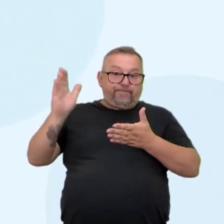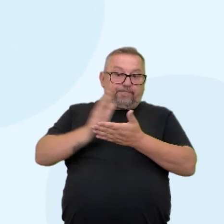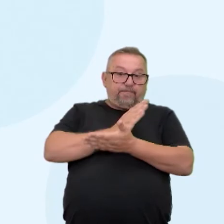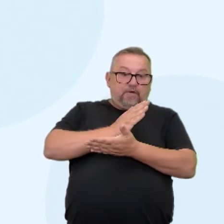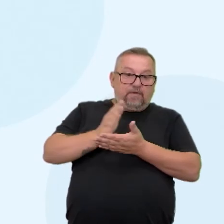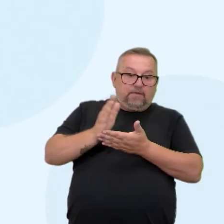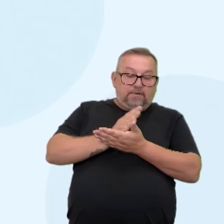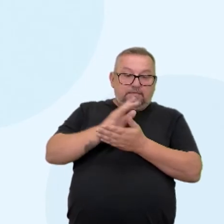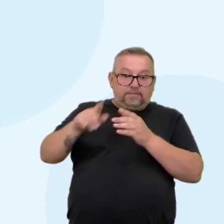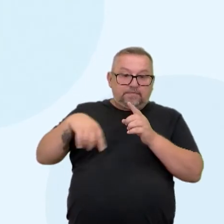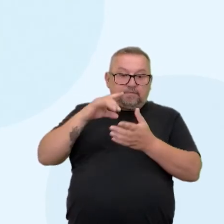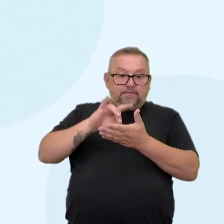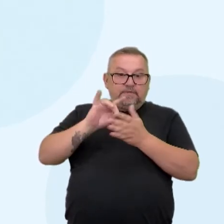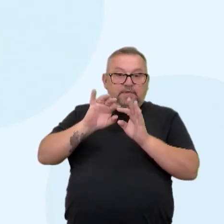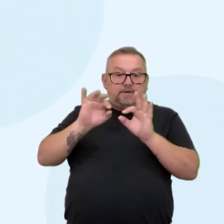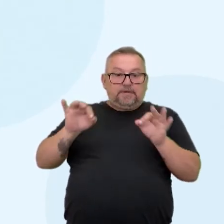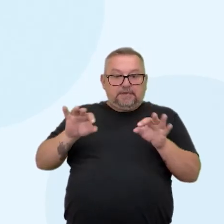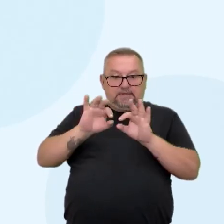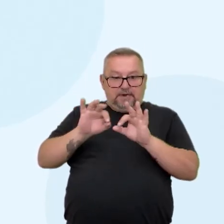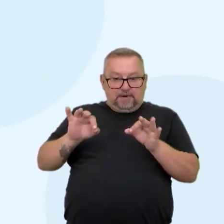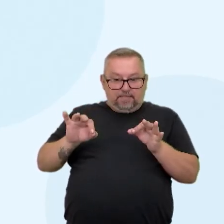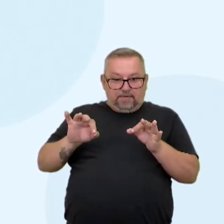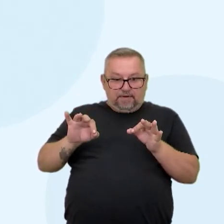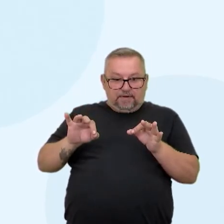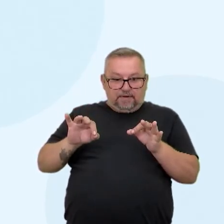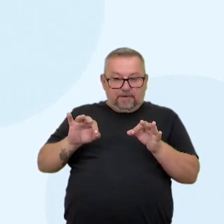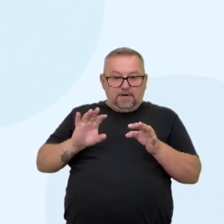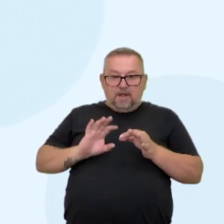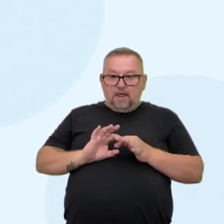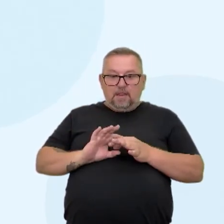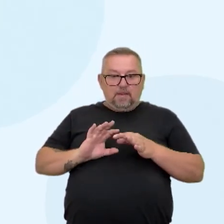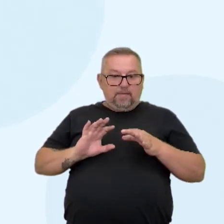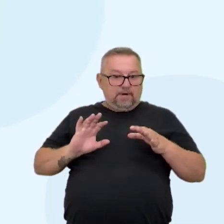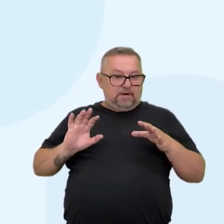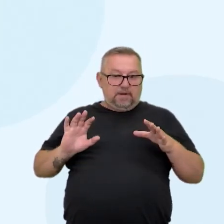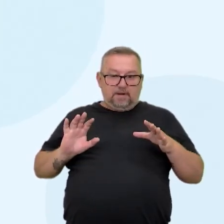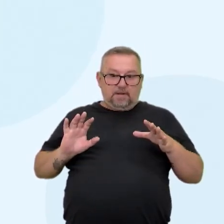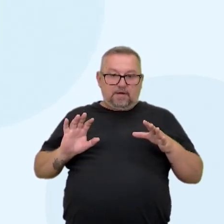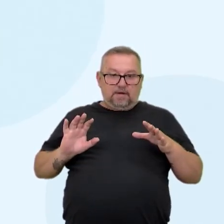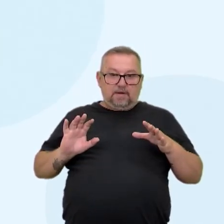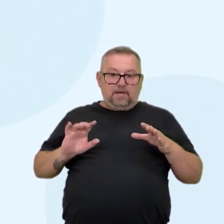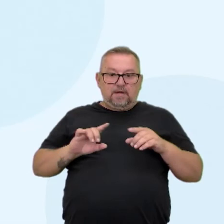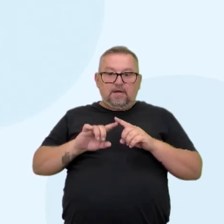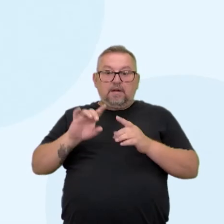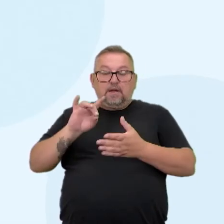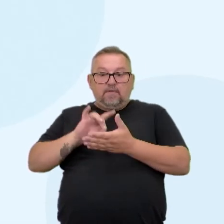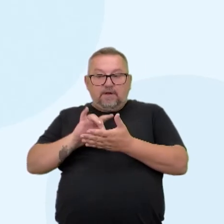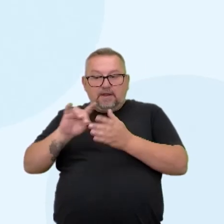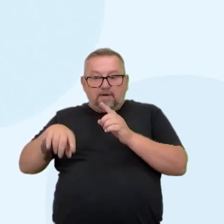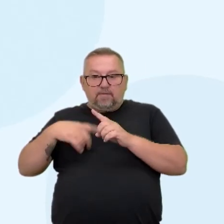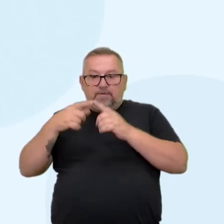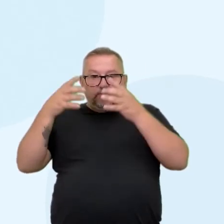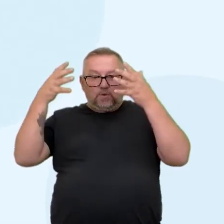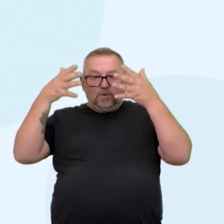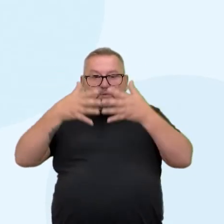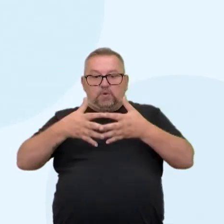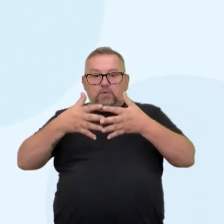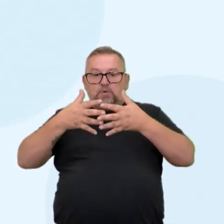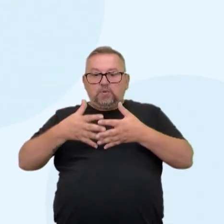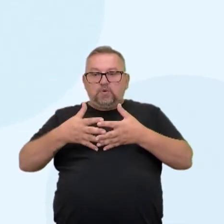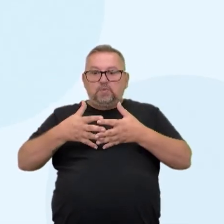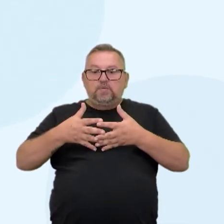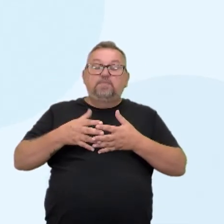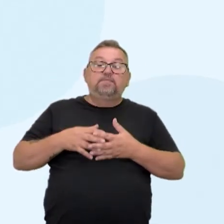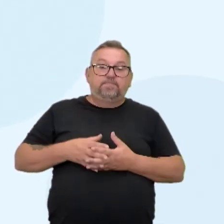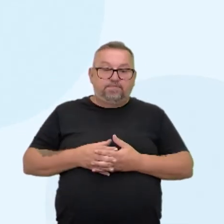separar aquilo que são pensamentos mais simples pensamentos Independentes daquilo que são verdades